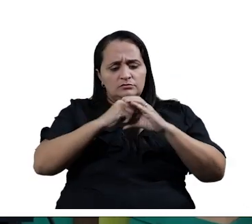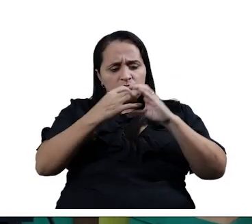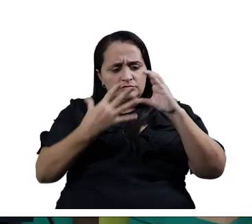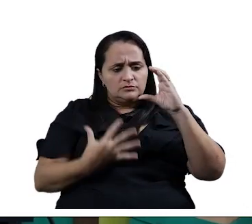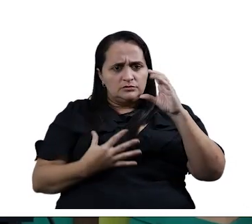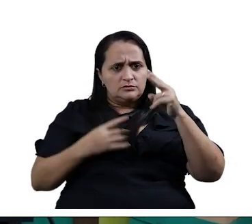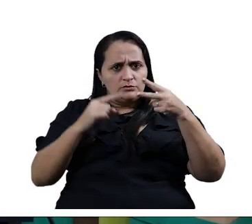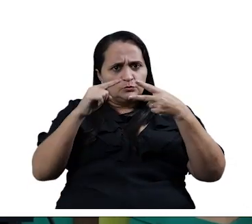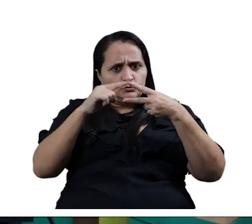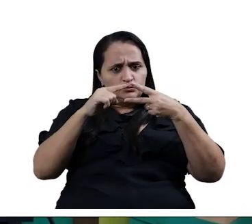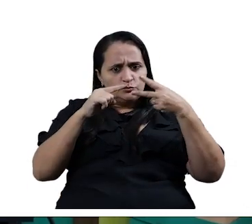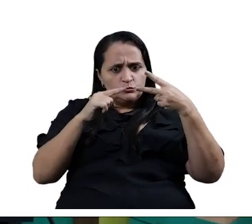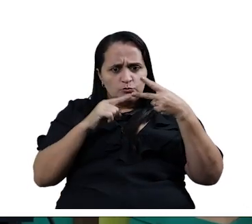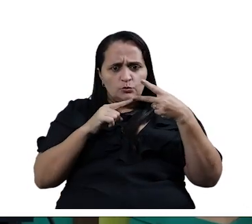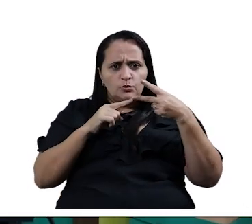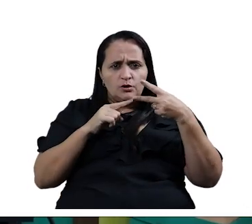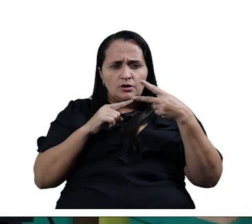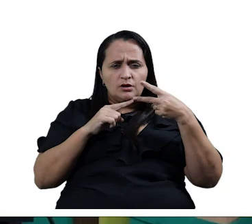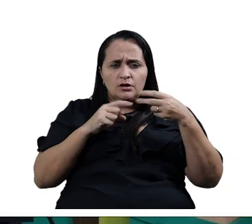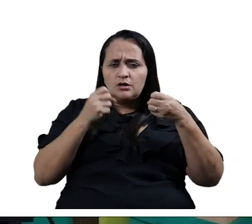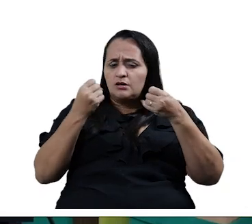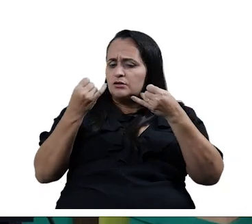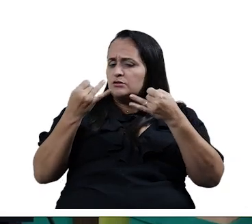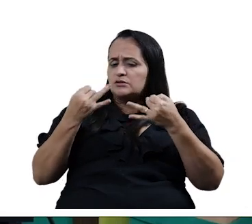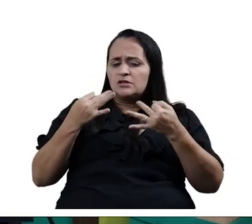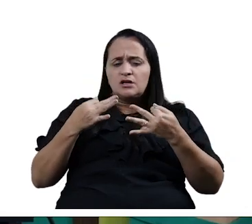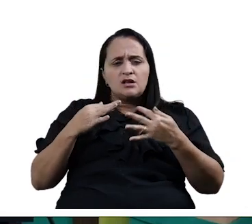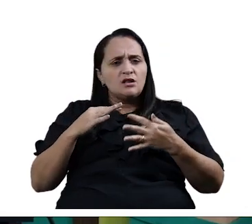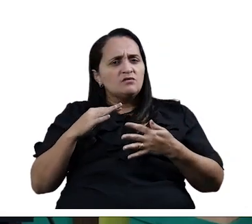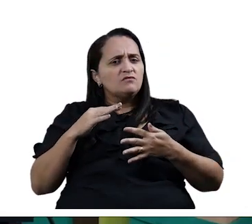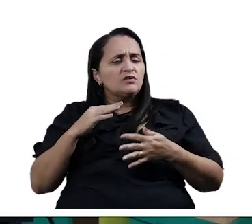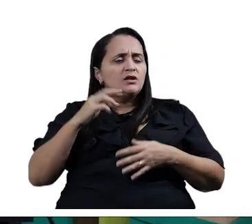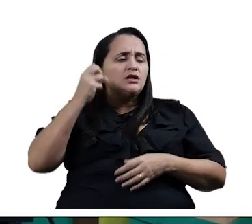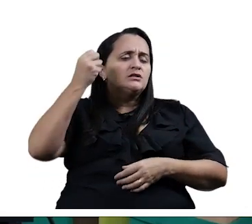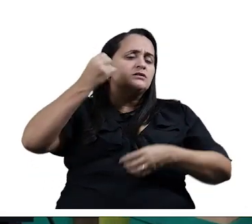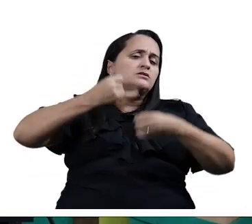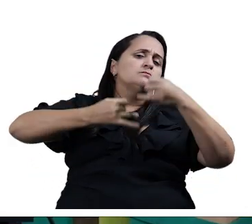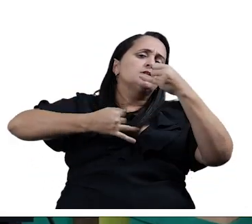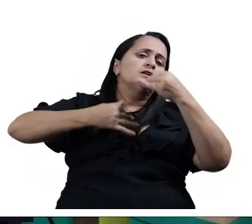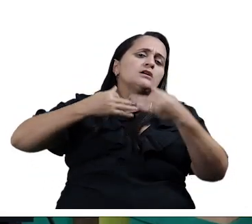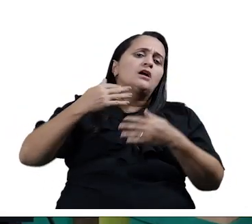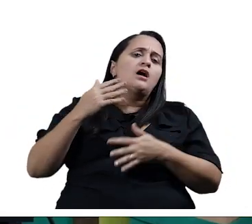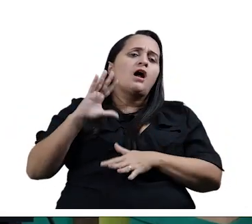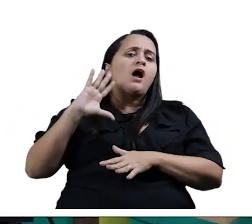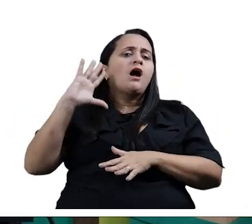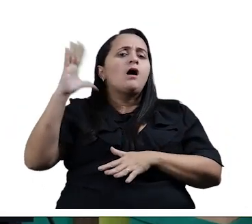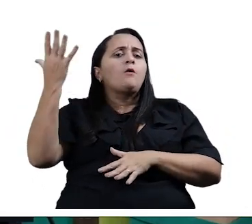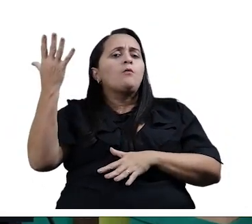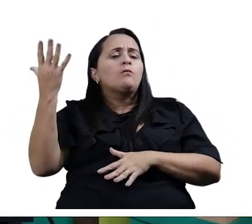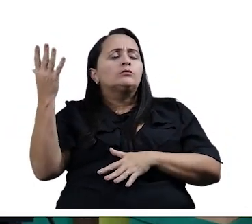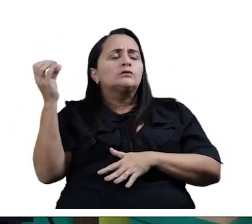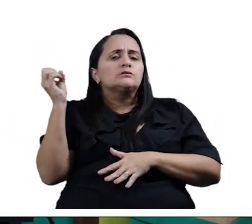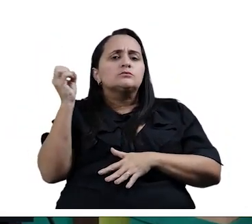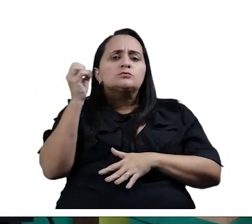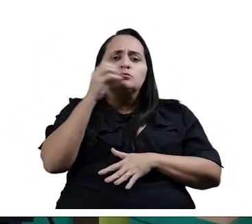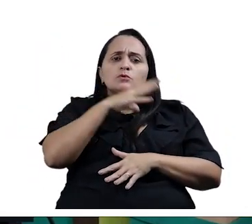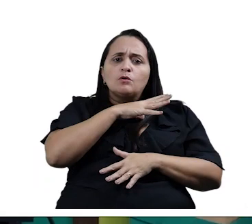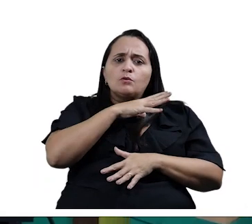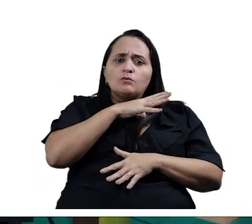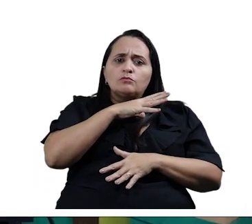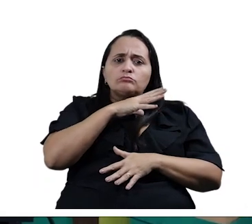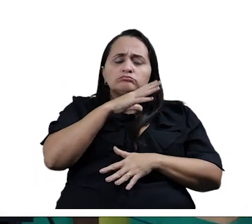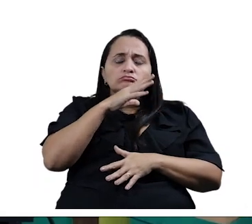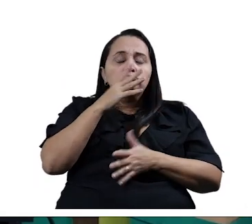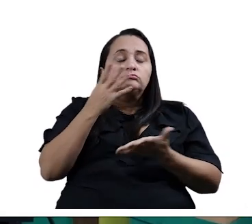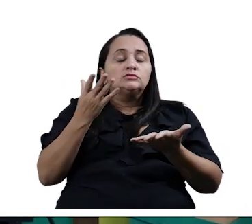duas características aqui, descrever ou narrar um fato real e atual e a linguagem